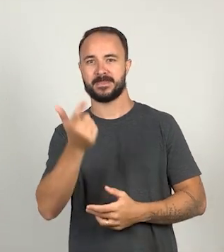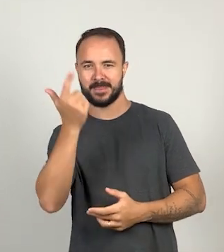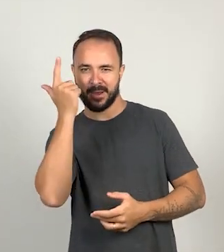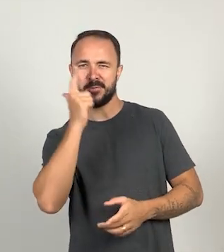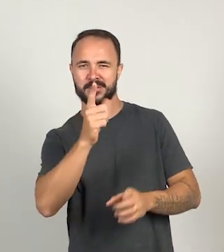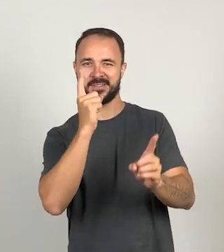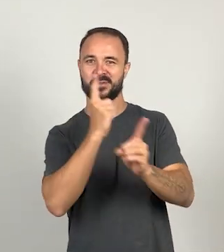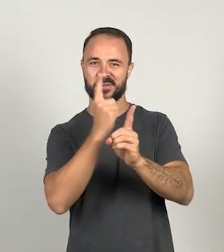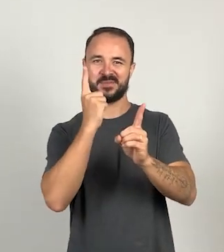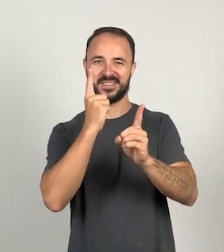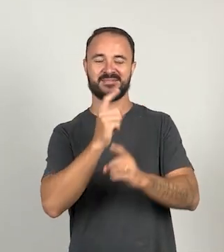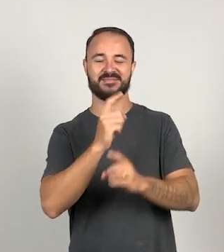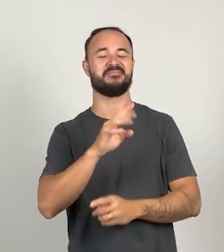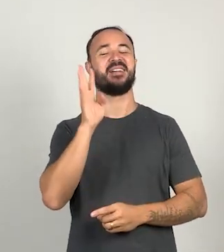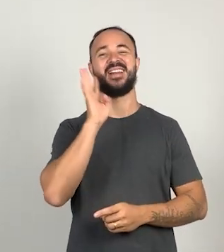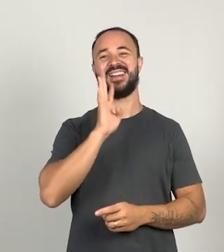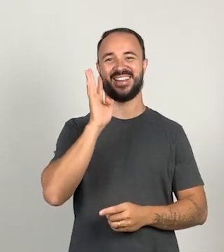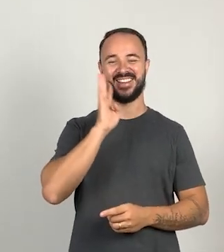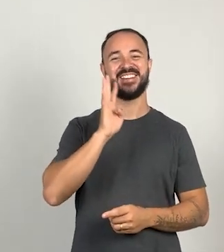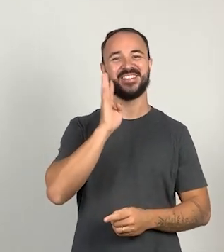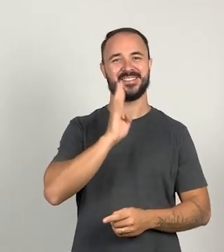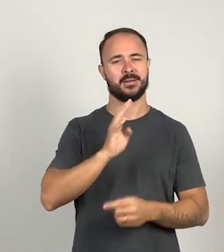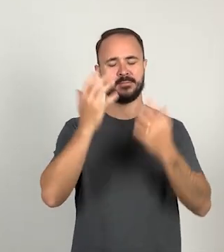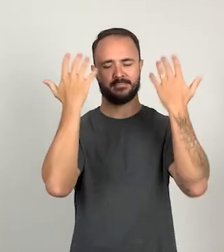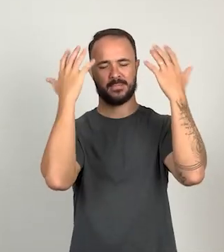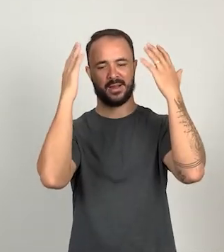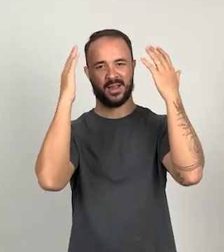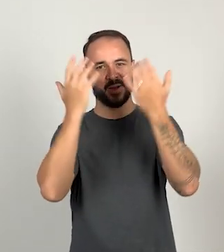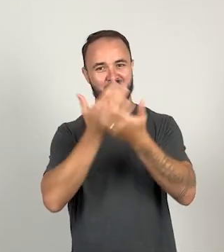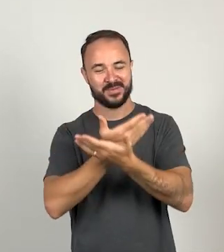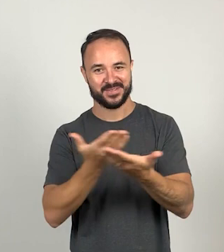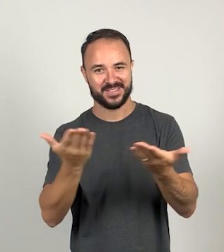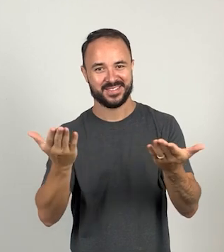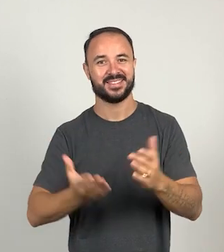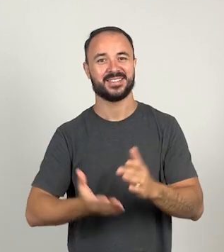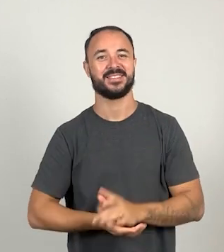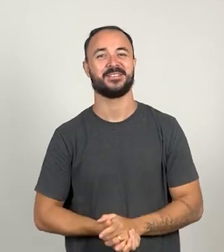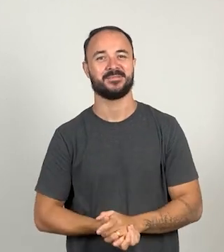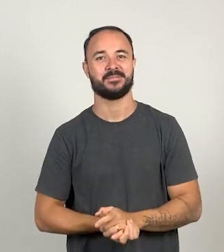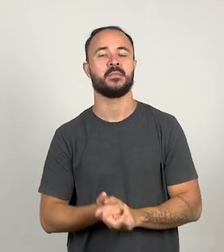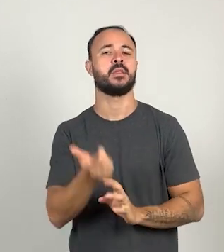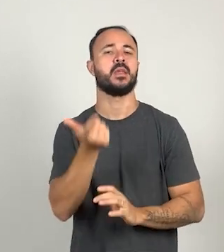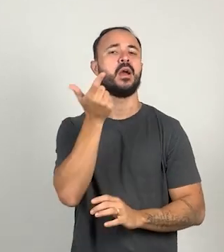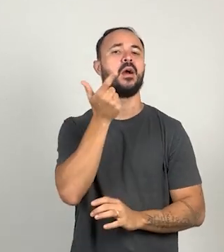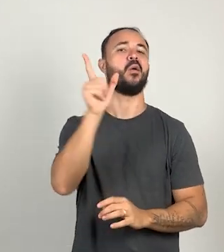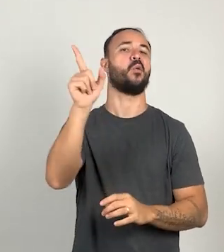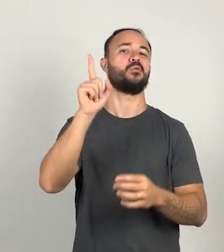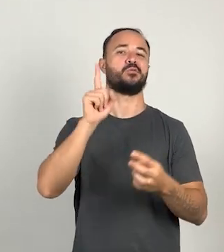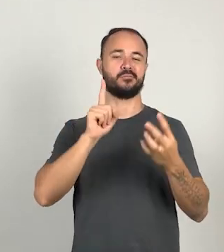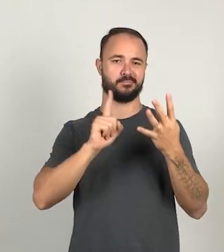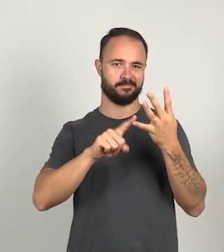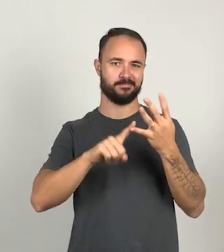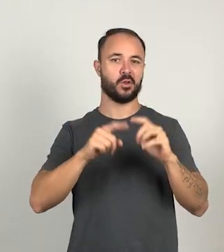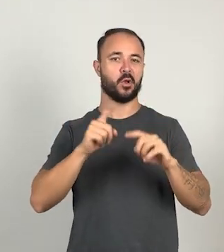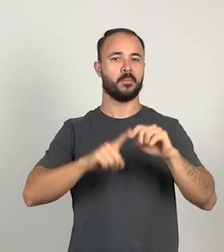Conseguiu descobrir? Que legal! Palmas para você. Outro